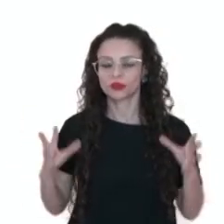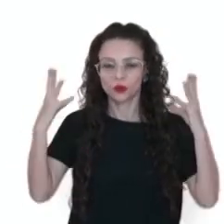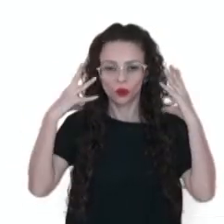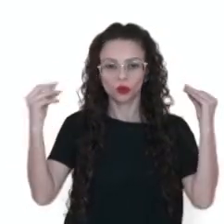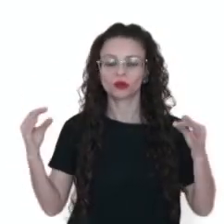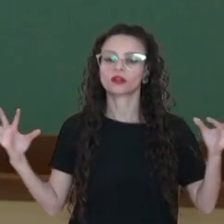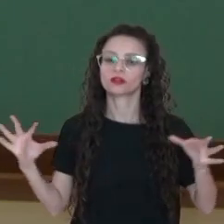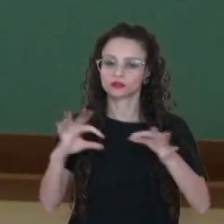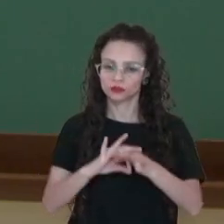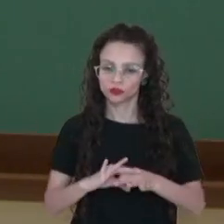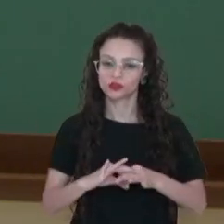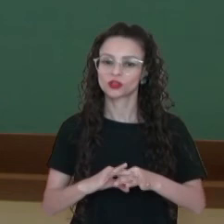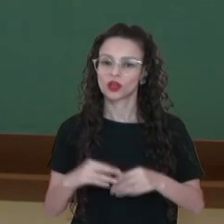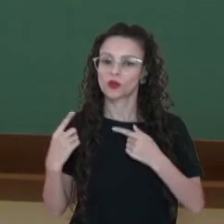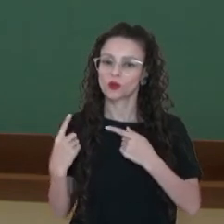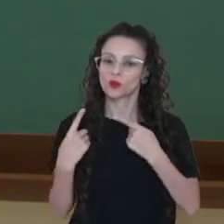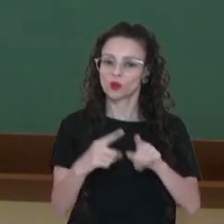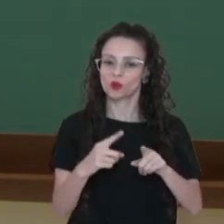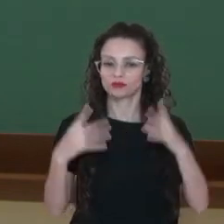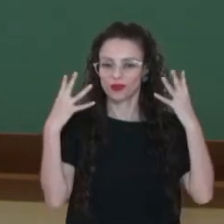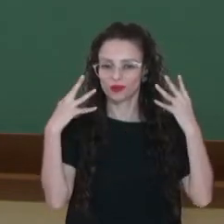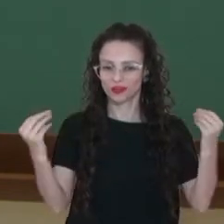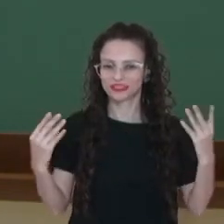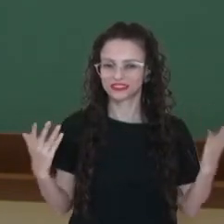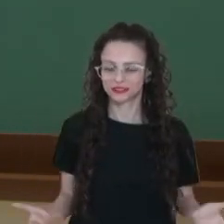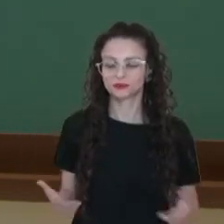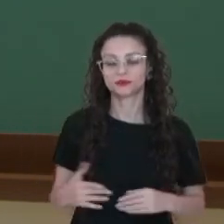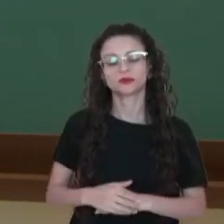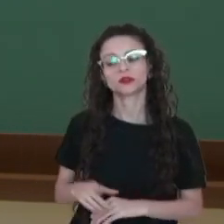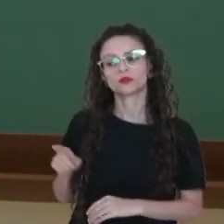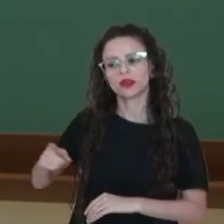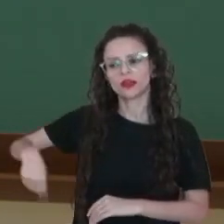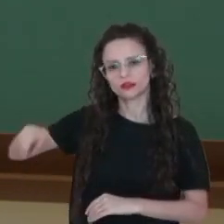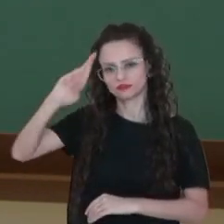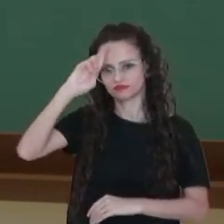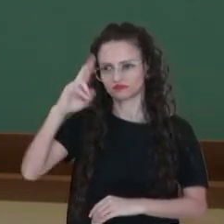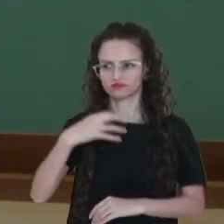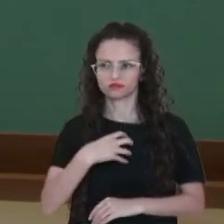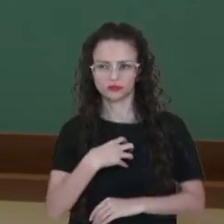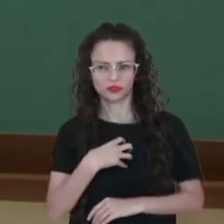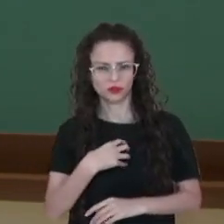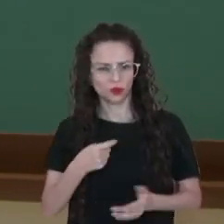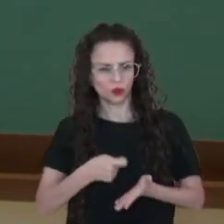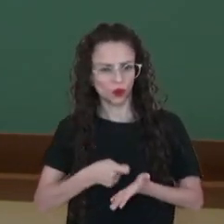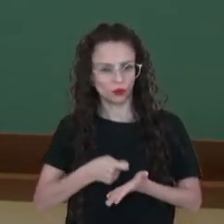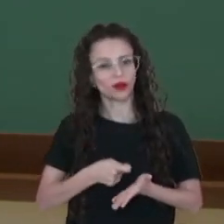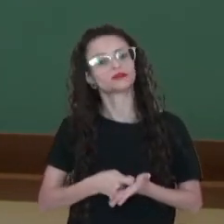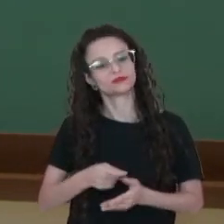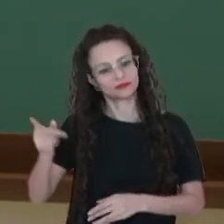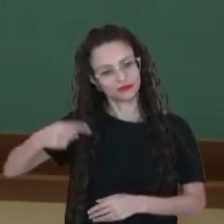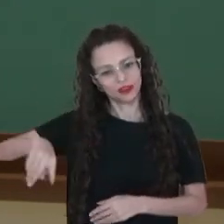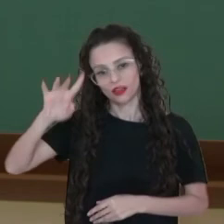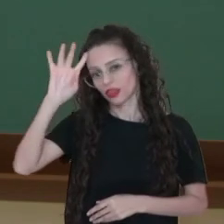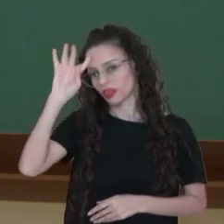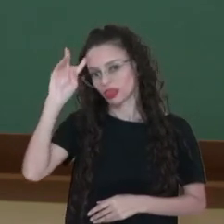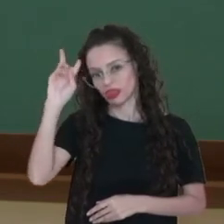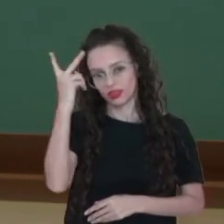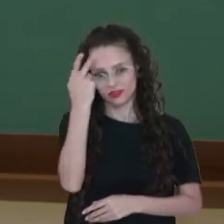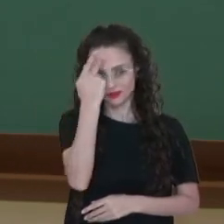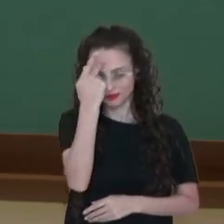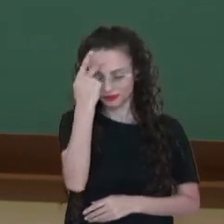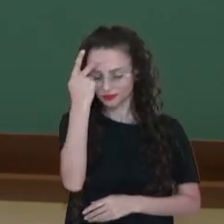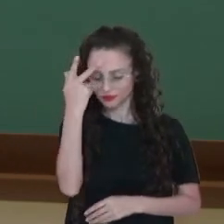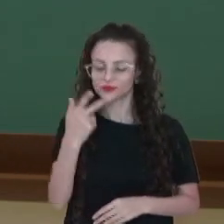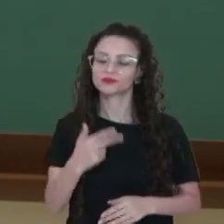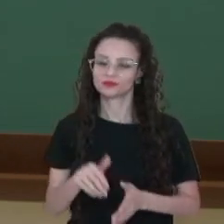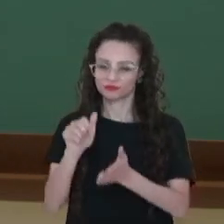juntando-se à resistência luso-brasileira. Então, na medida em que os senhores de engenho se sentiram cobrados, eles resolveram se juntar à resistência